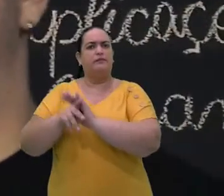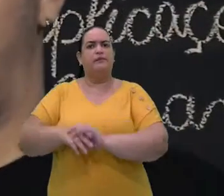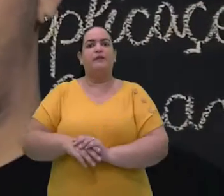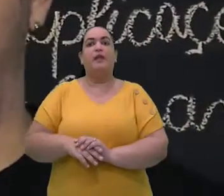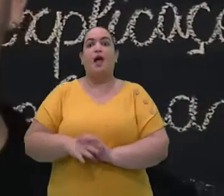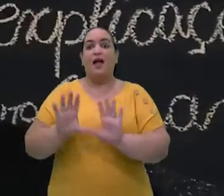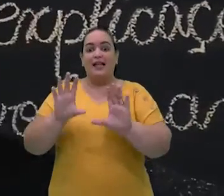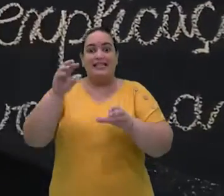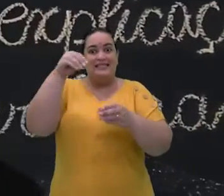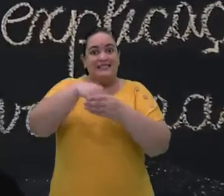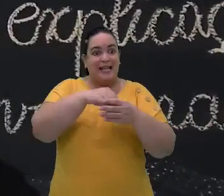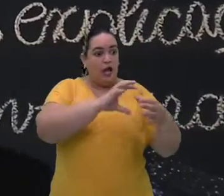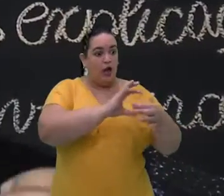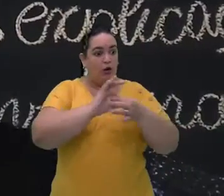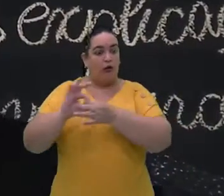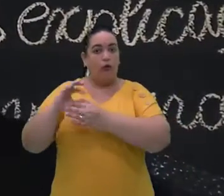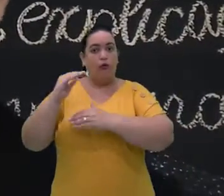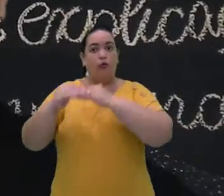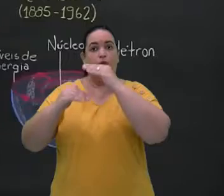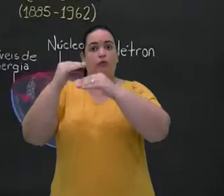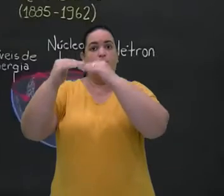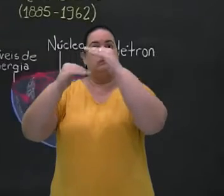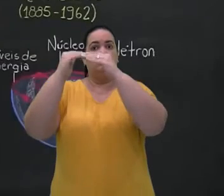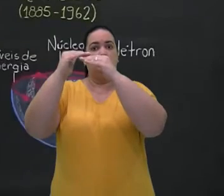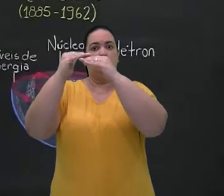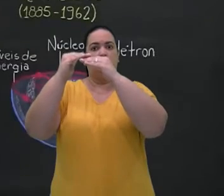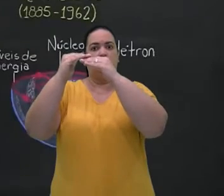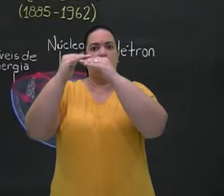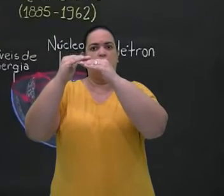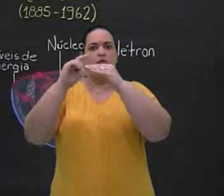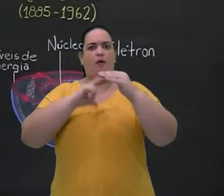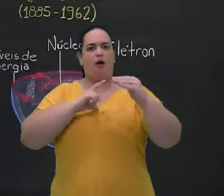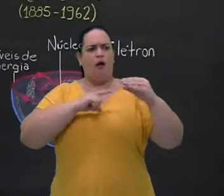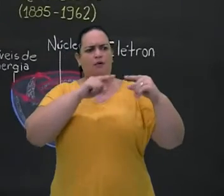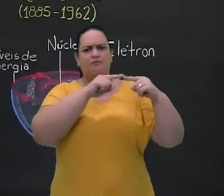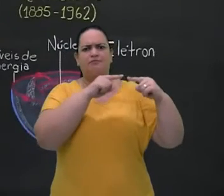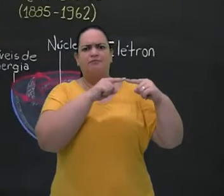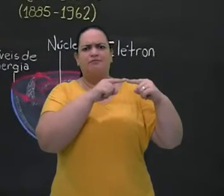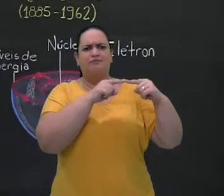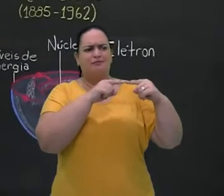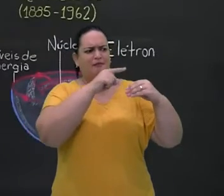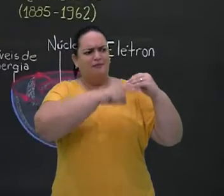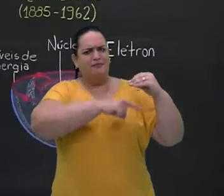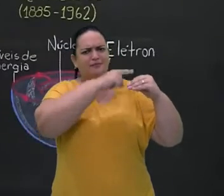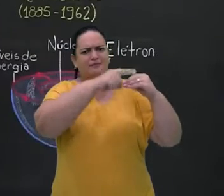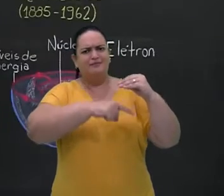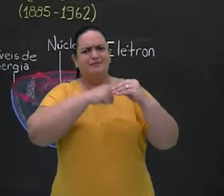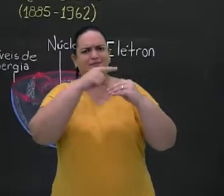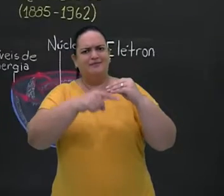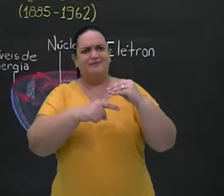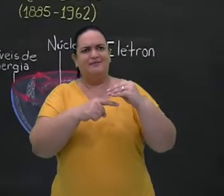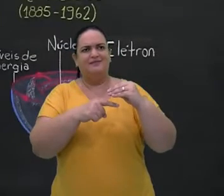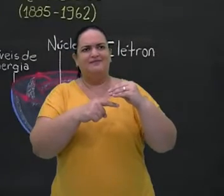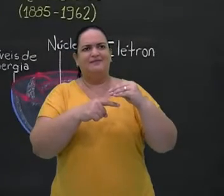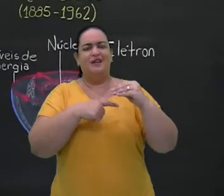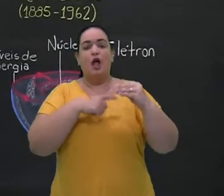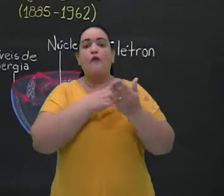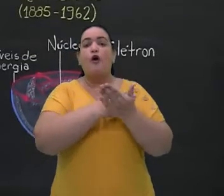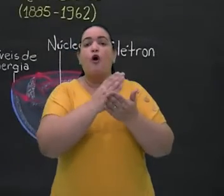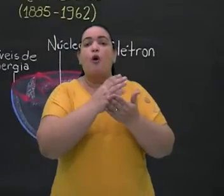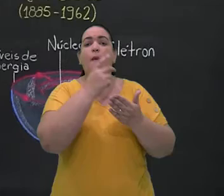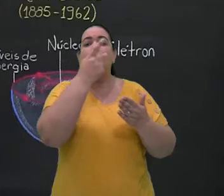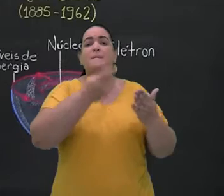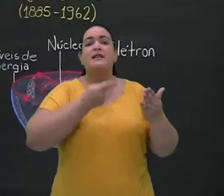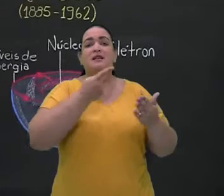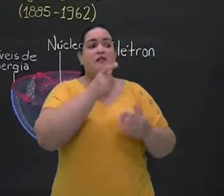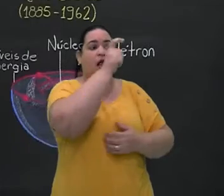entrando nessa evolução ao longo da história da representação dos modelos atômicos, vou começar aqui com